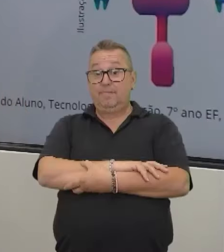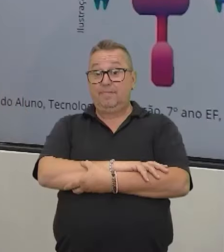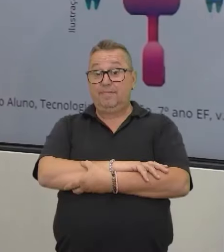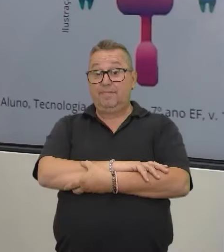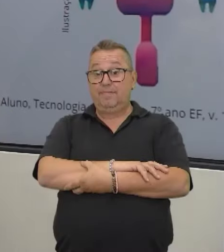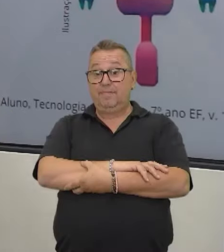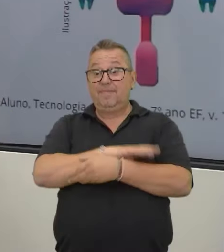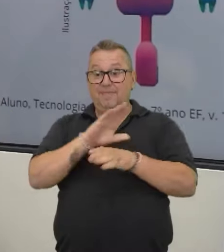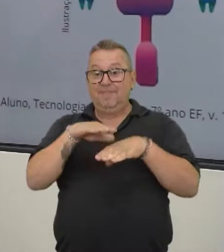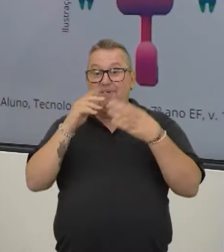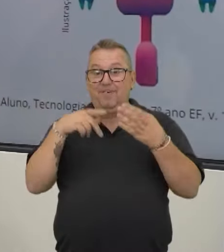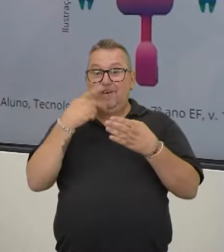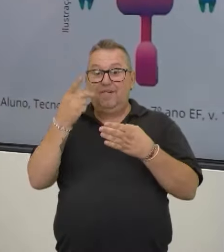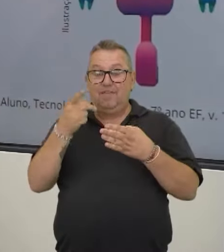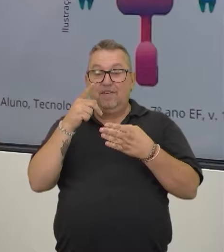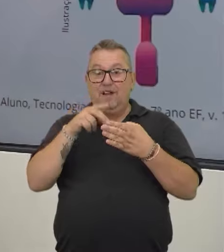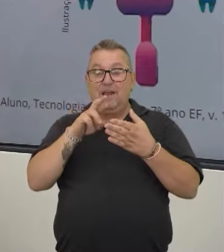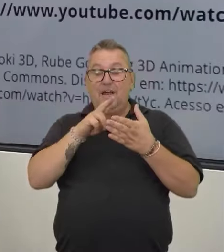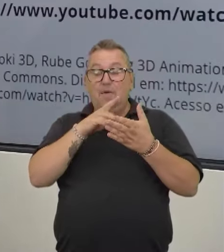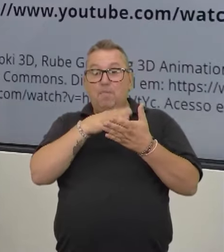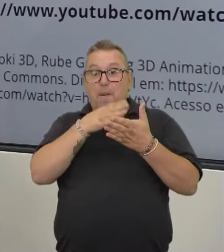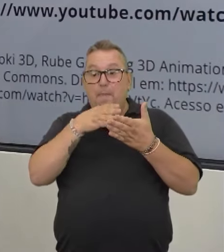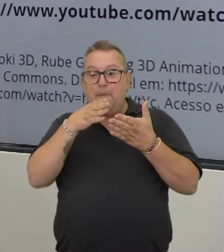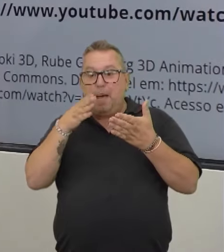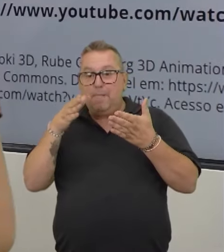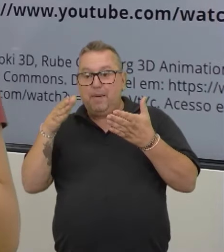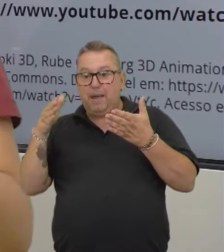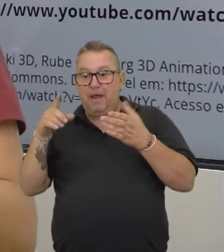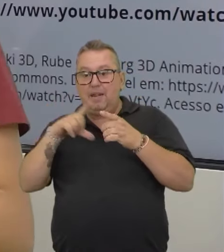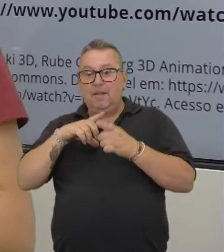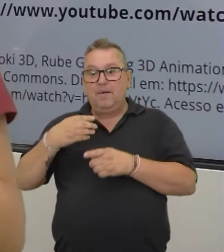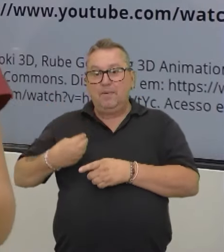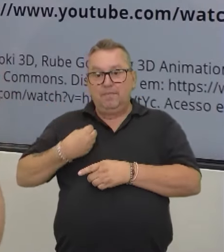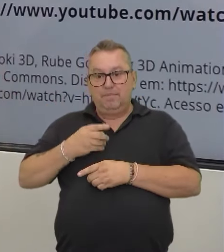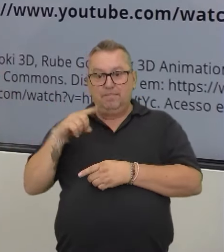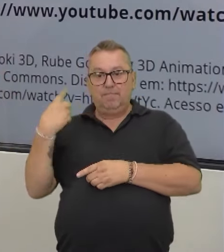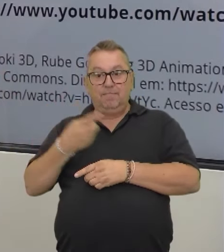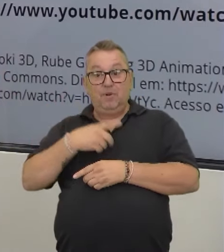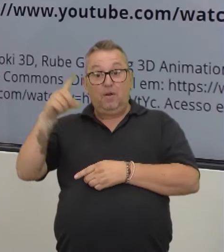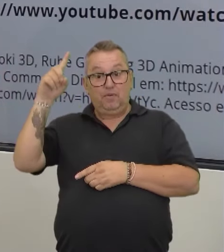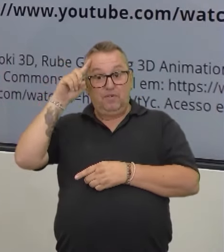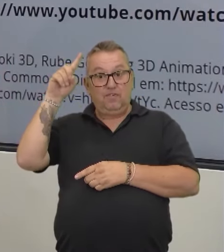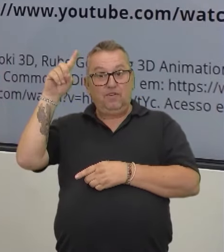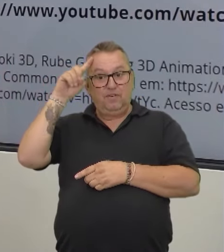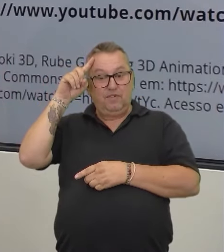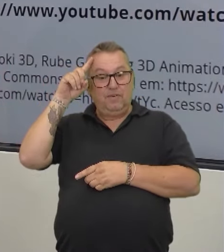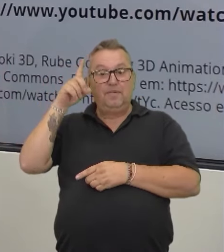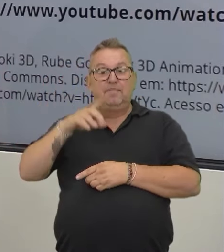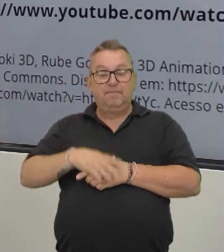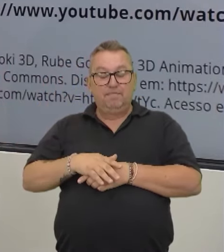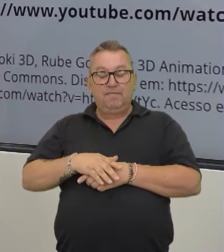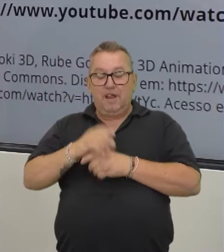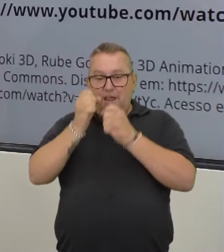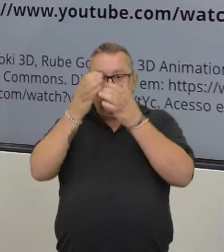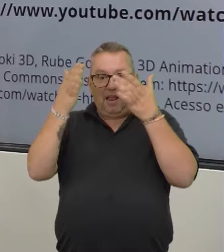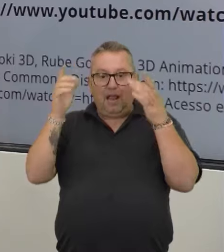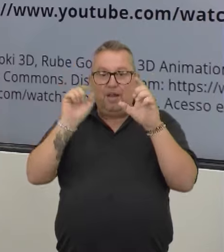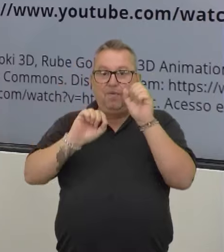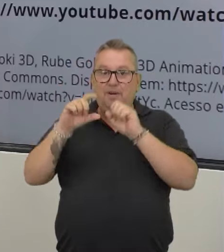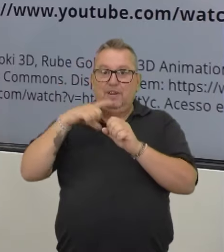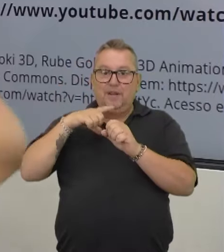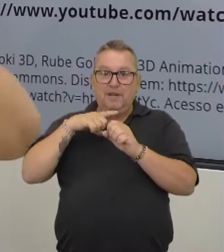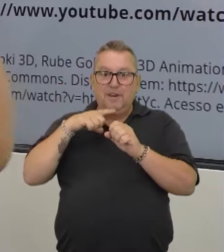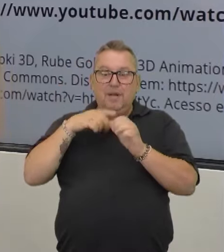Quando a gente fala, né, de reações em cadeia, elas estão presentes muito no nosso cotidiano, né? É óbvio que